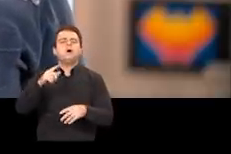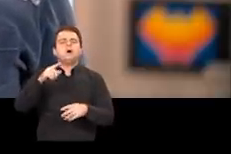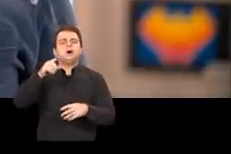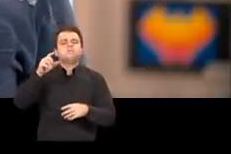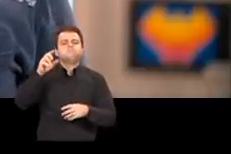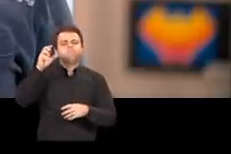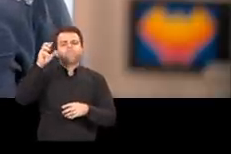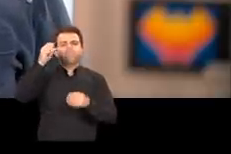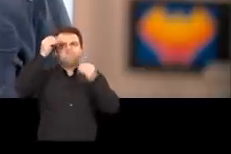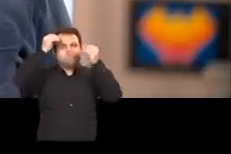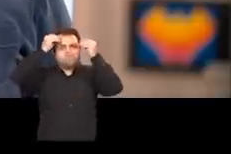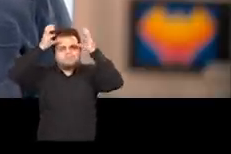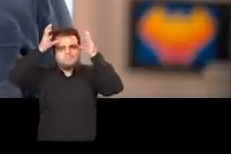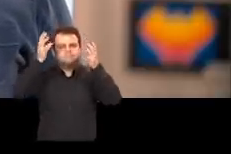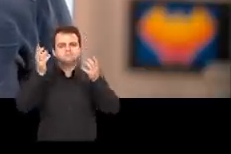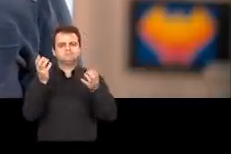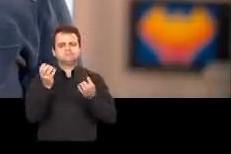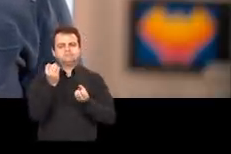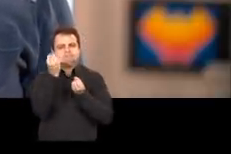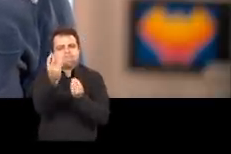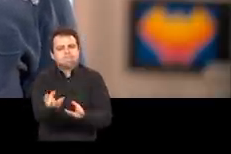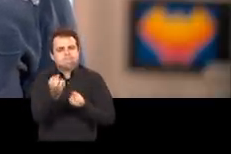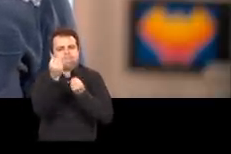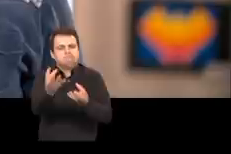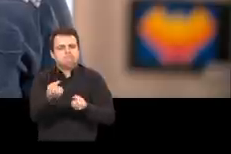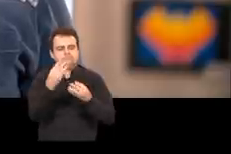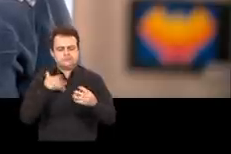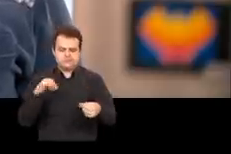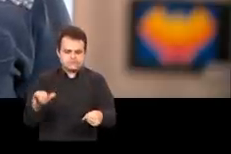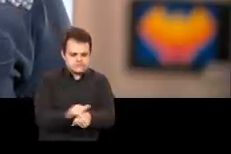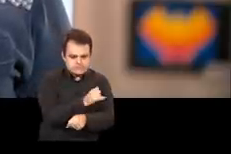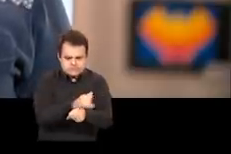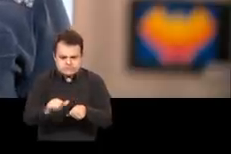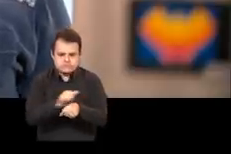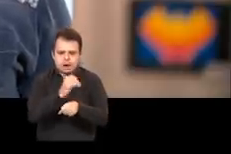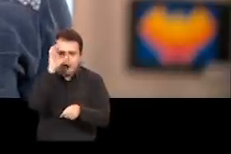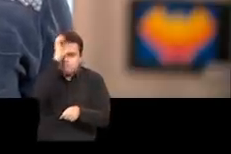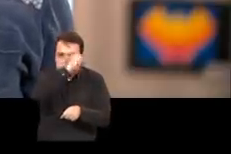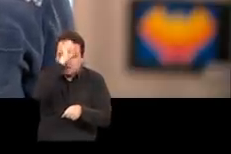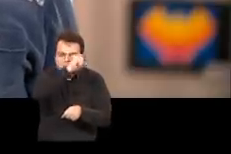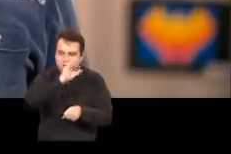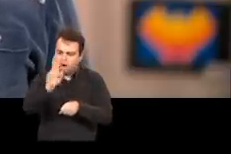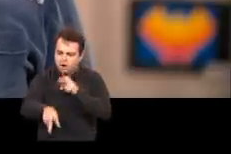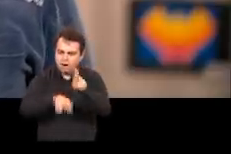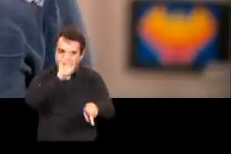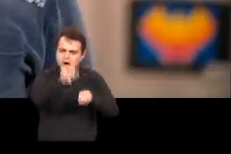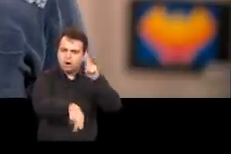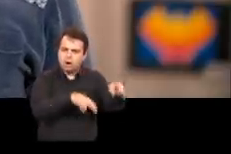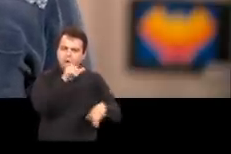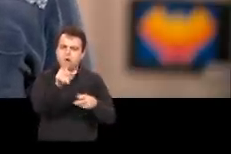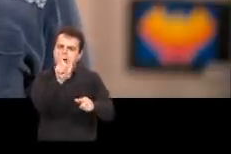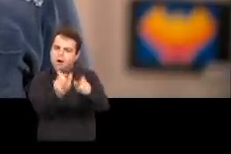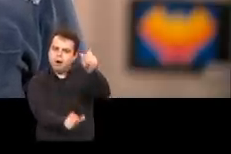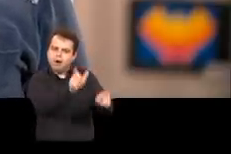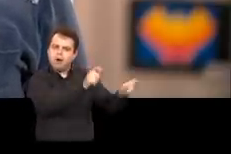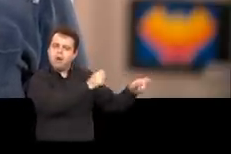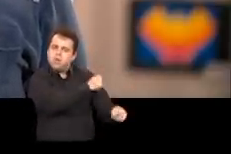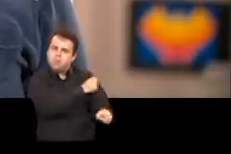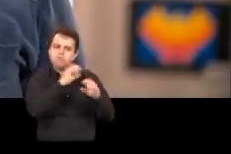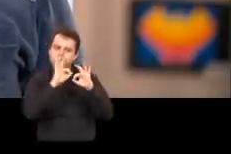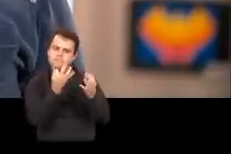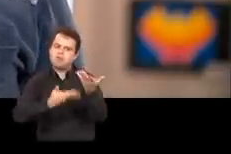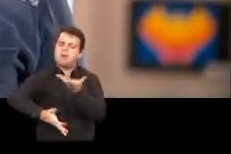precisamos criar uma nova forma de construir aprendizagens junto aos alunos e suas